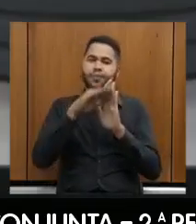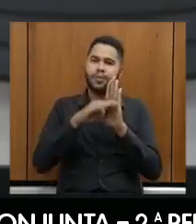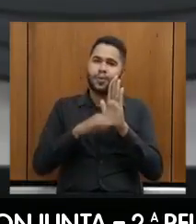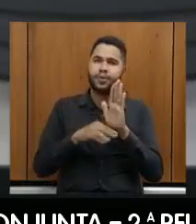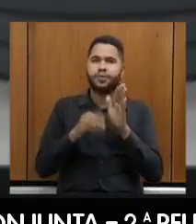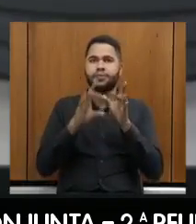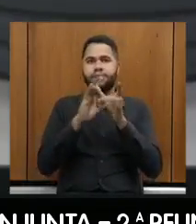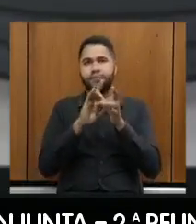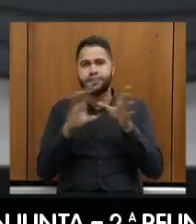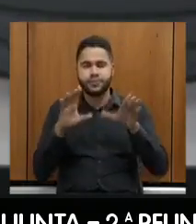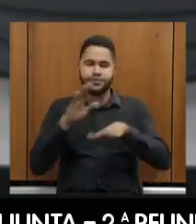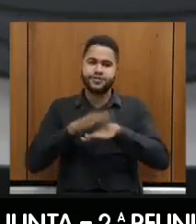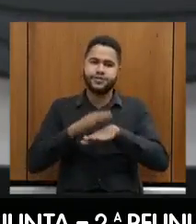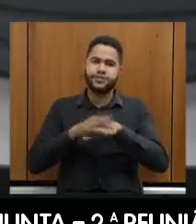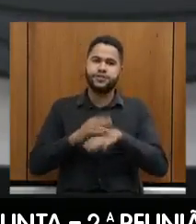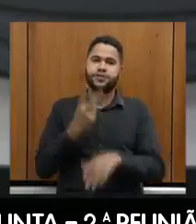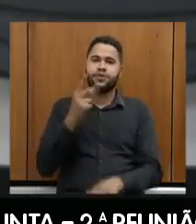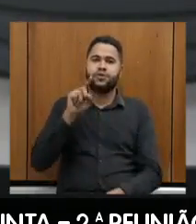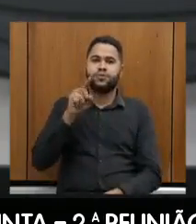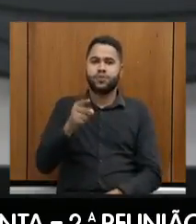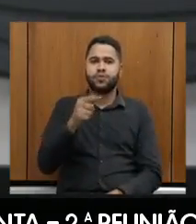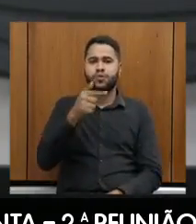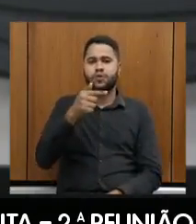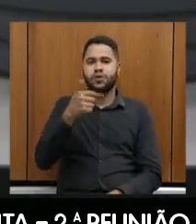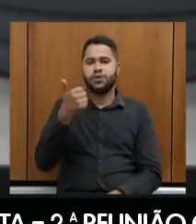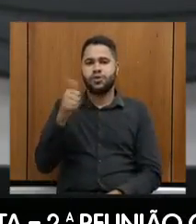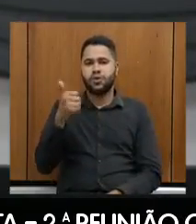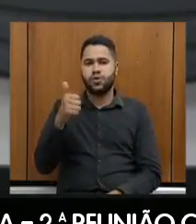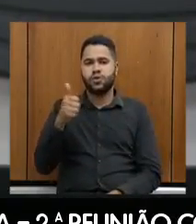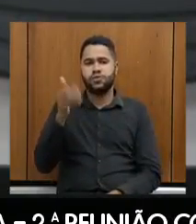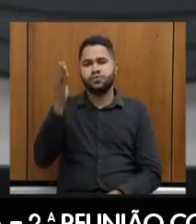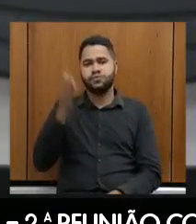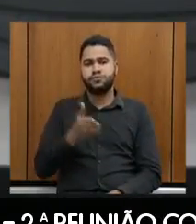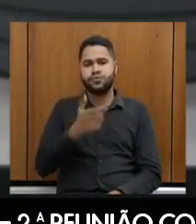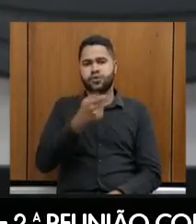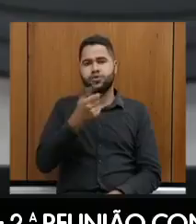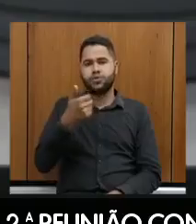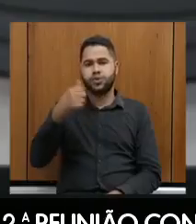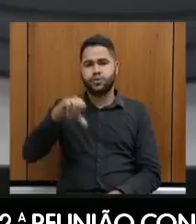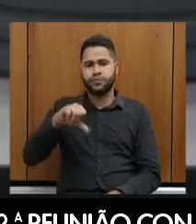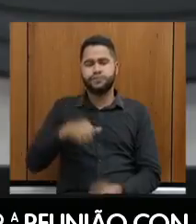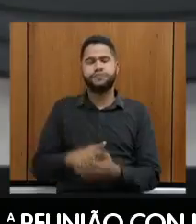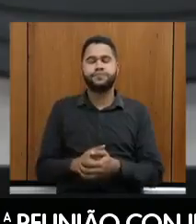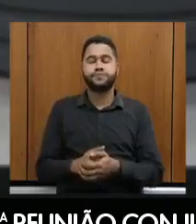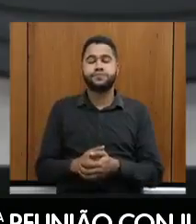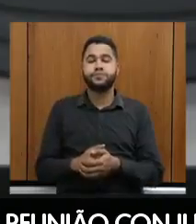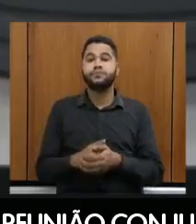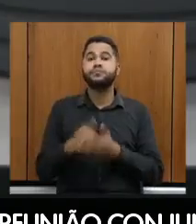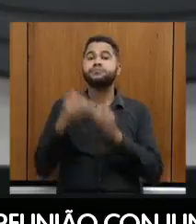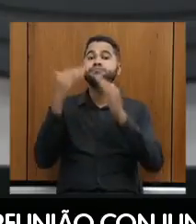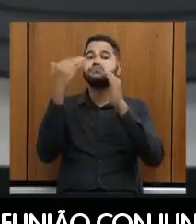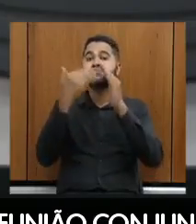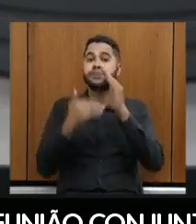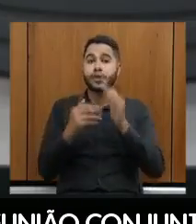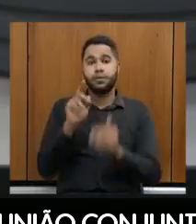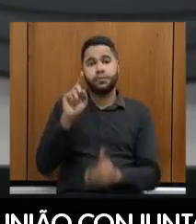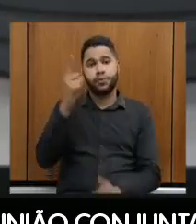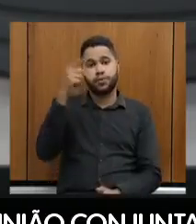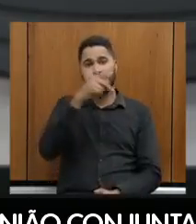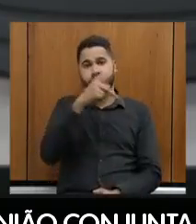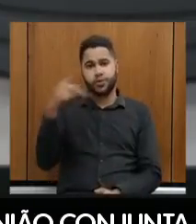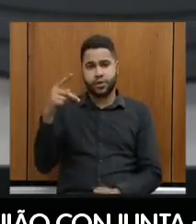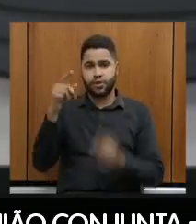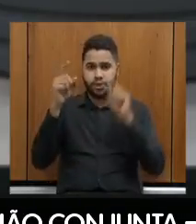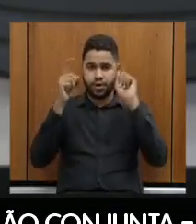deliberação da mesa nº 2.711, barra 2019, na seguinte ordem. Primeiro, presidente da reunião.